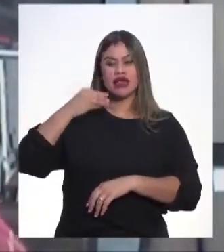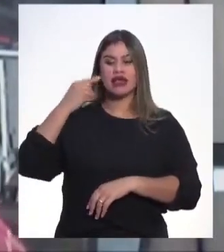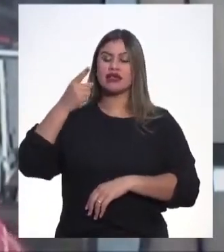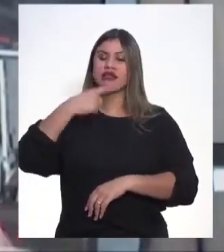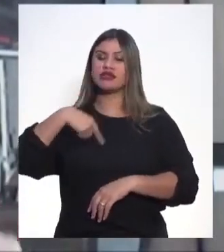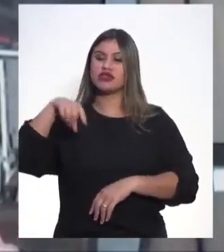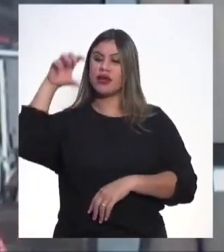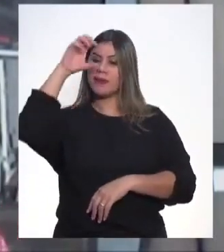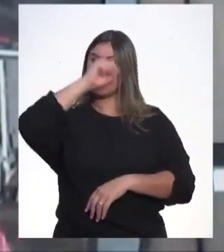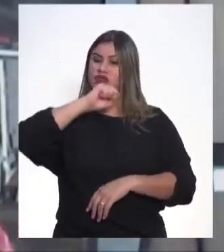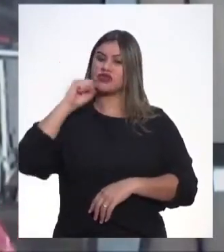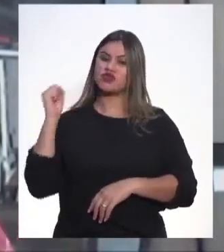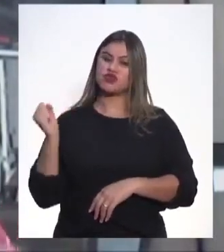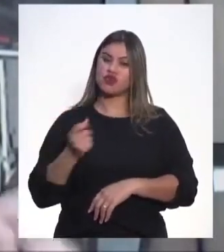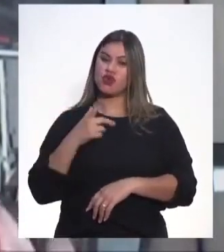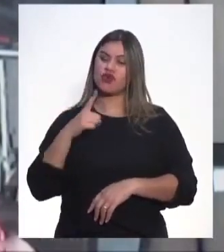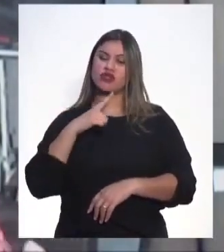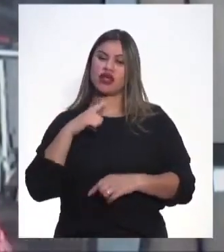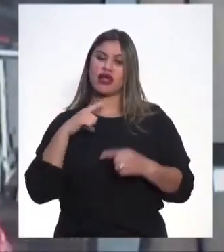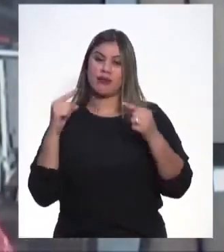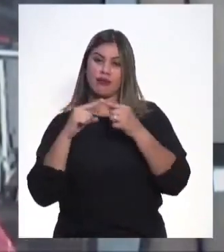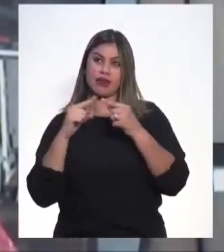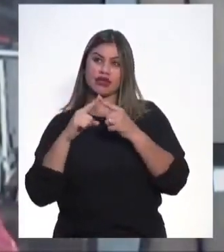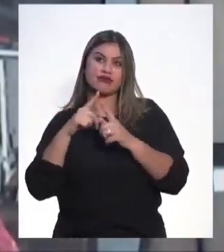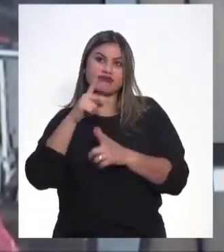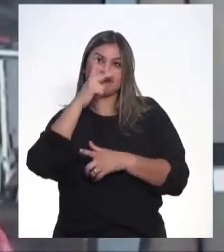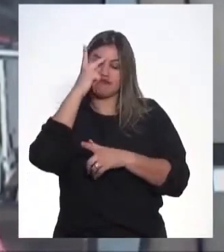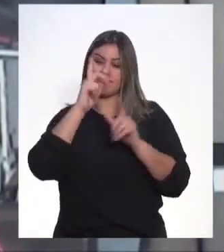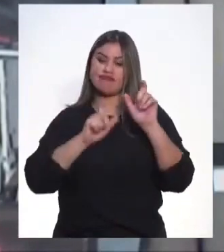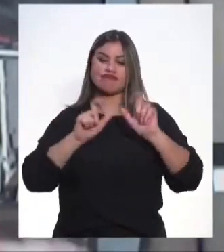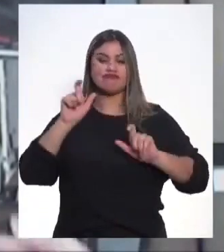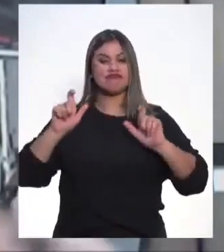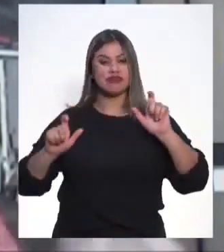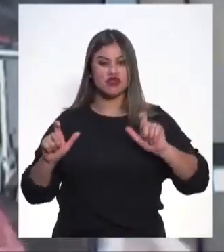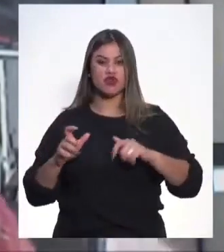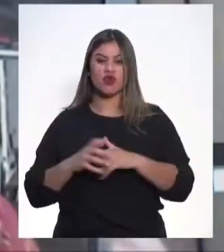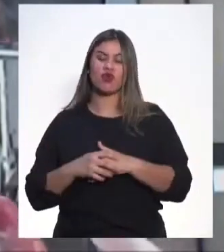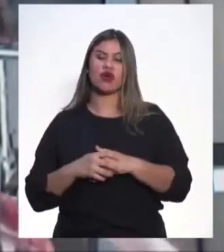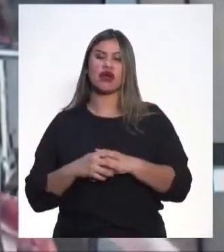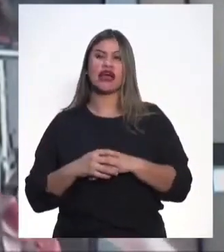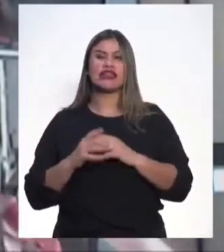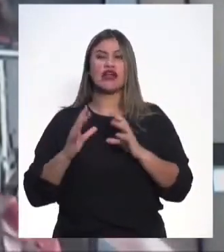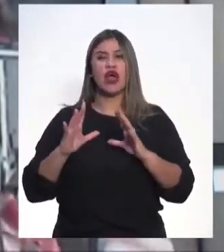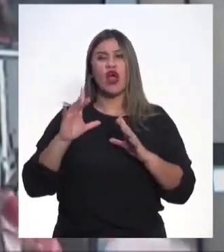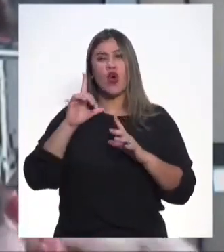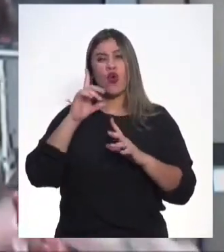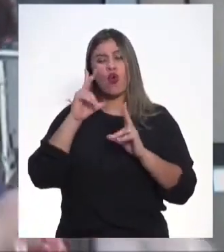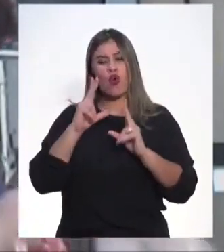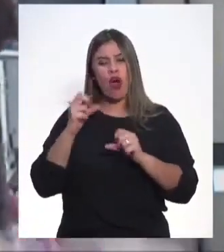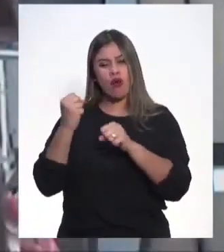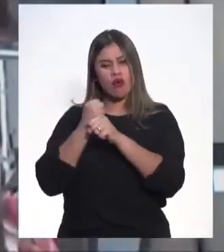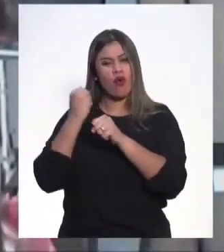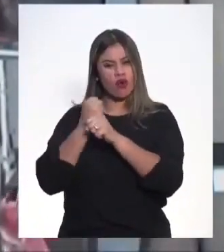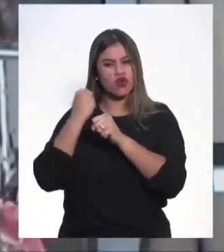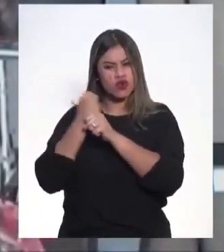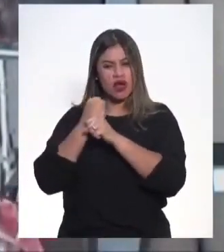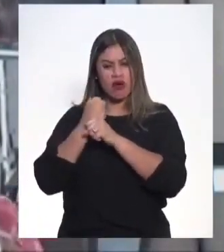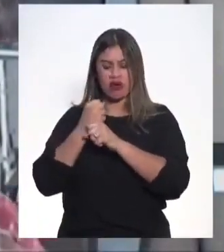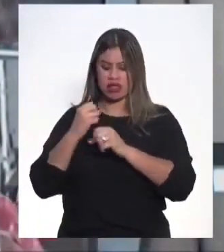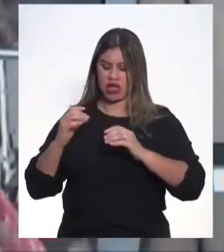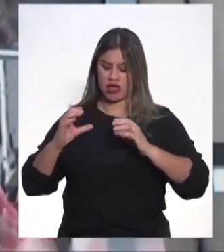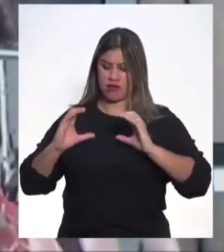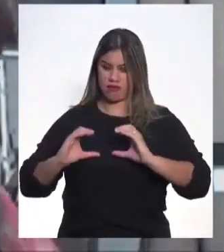nos ampliamos enquanto pessoa. Então, é como se fosse um tijolinho. Né? Então, a família